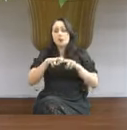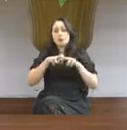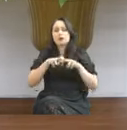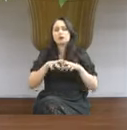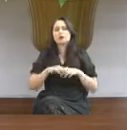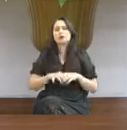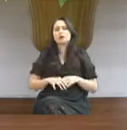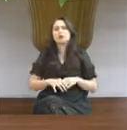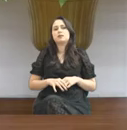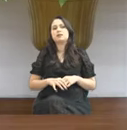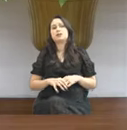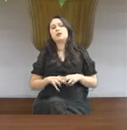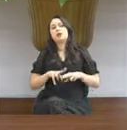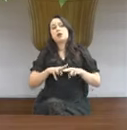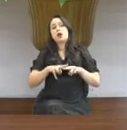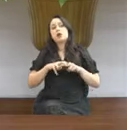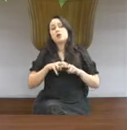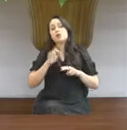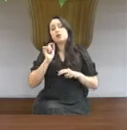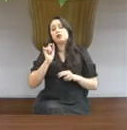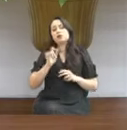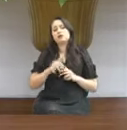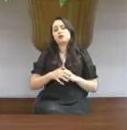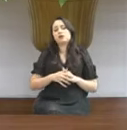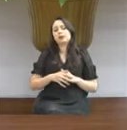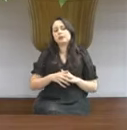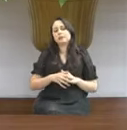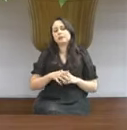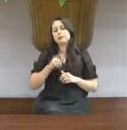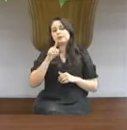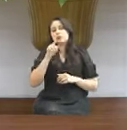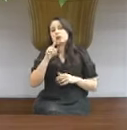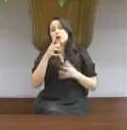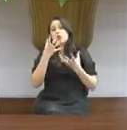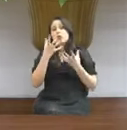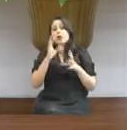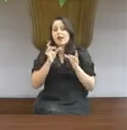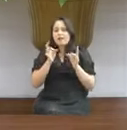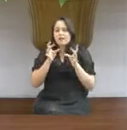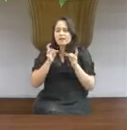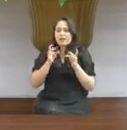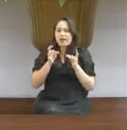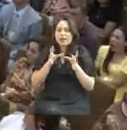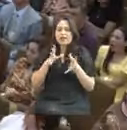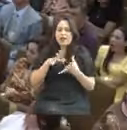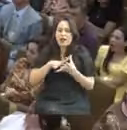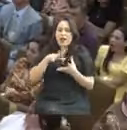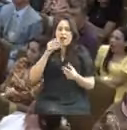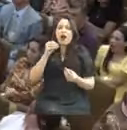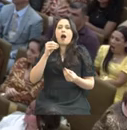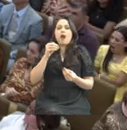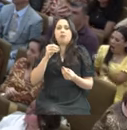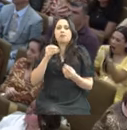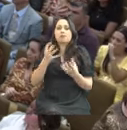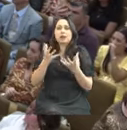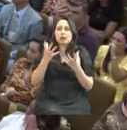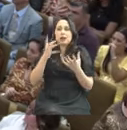E o motivo da tua pobreza é porque você não quer vender a sua alma.